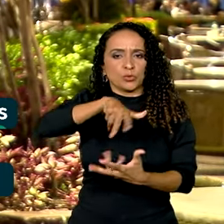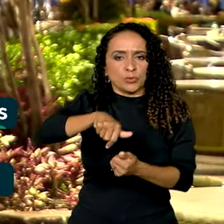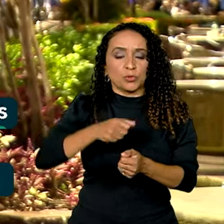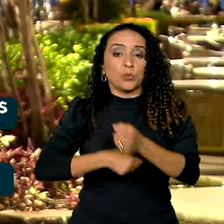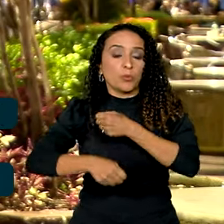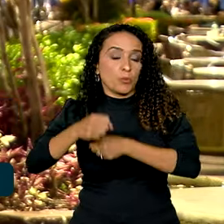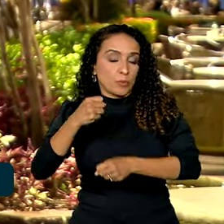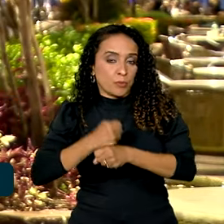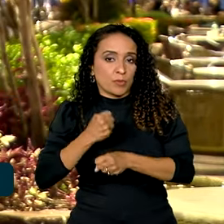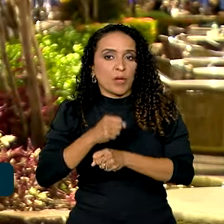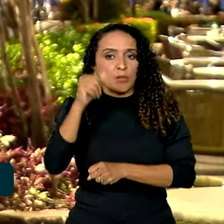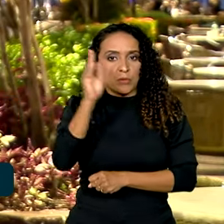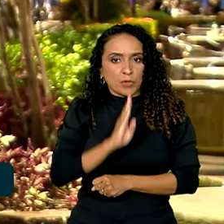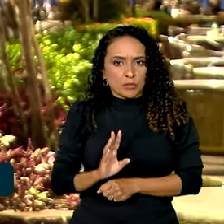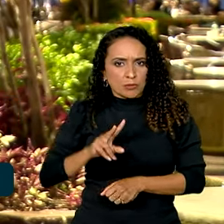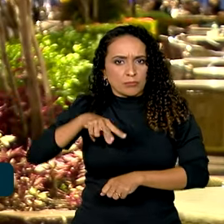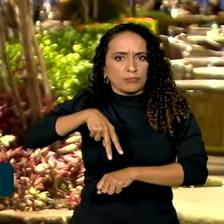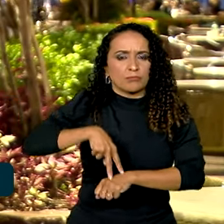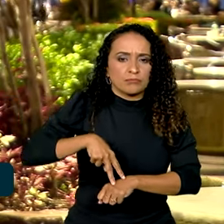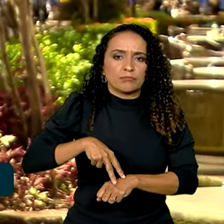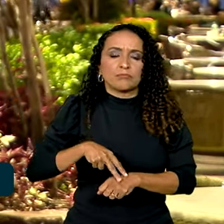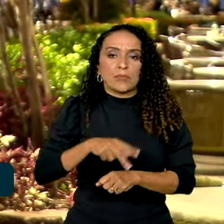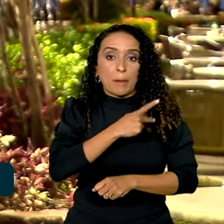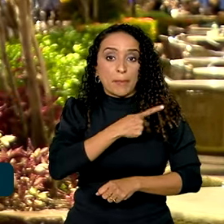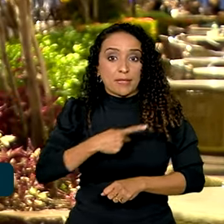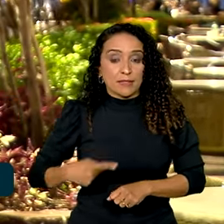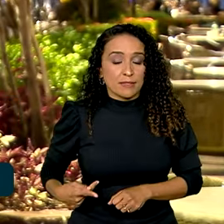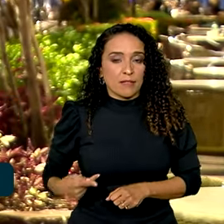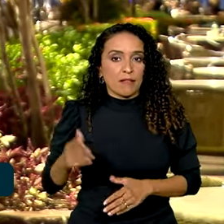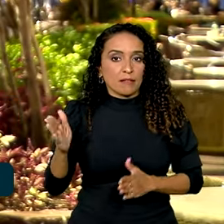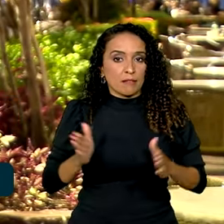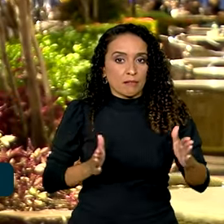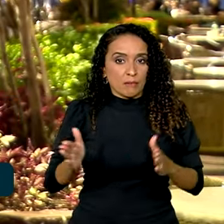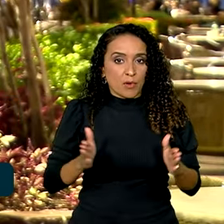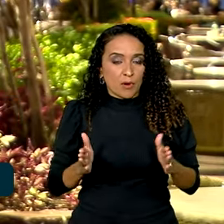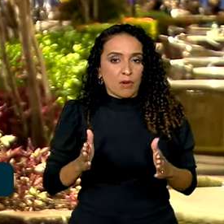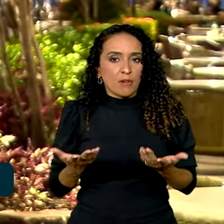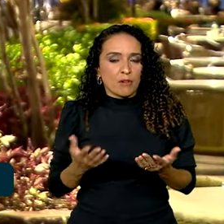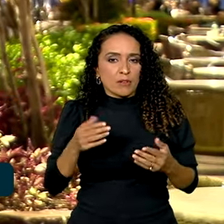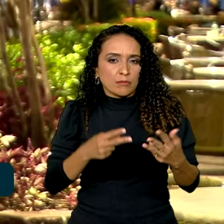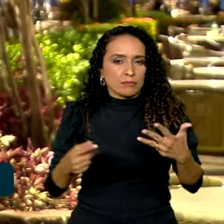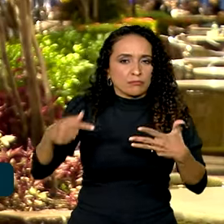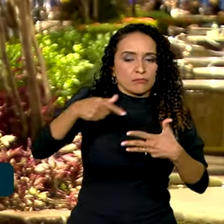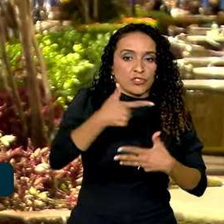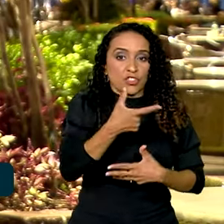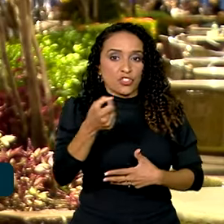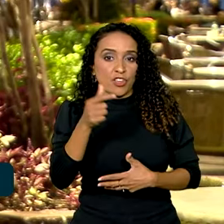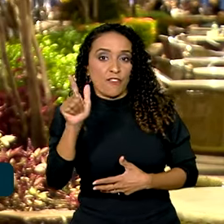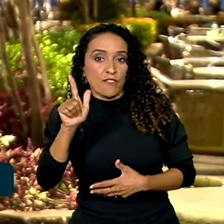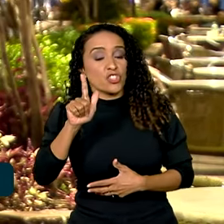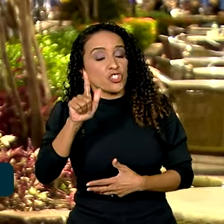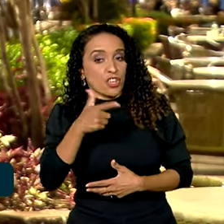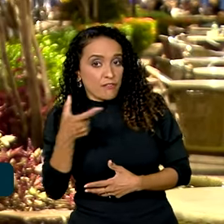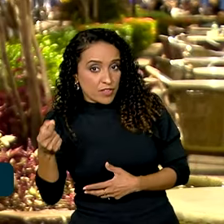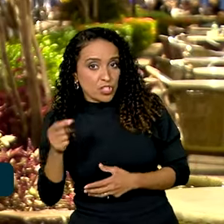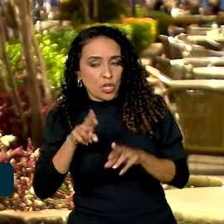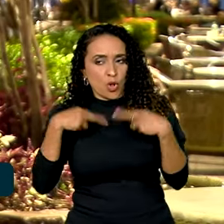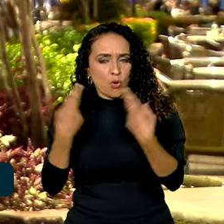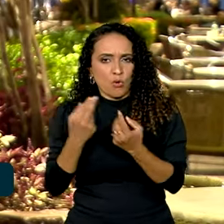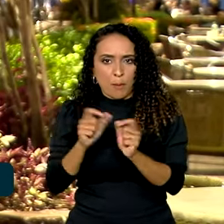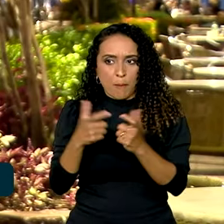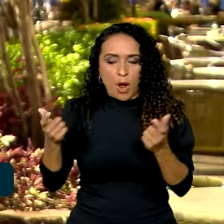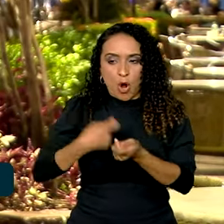ano passado, o Brasil assumiu a presidência temporária de instâncias como o G20, grupo que reúne as